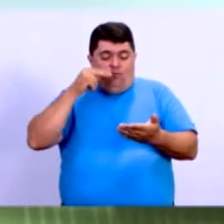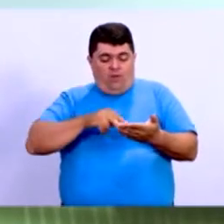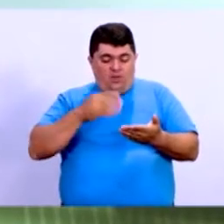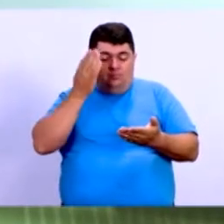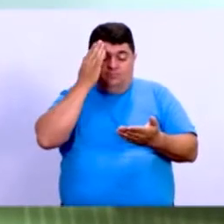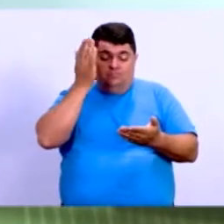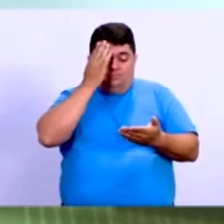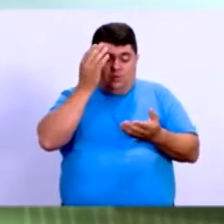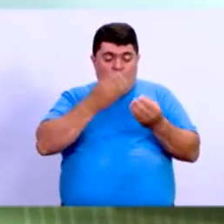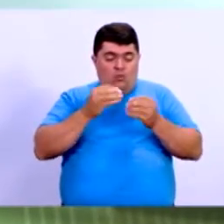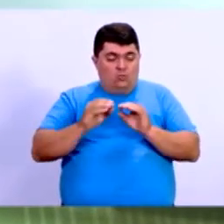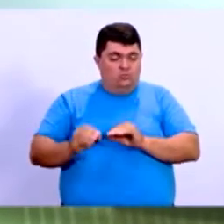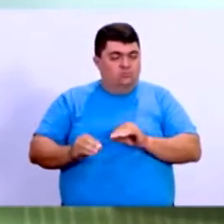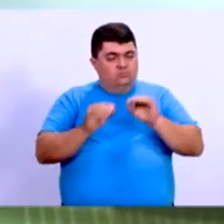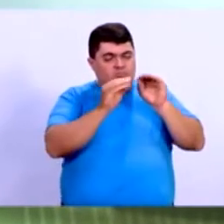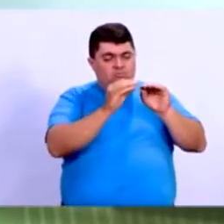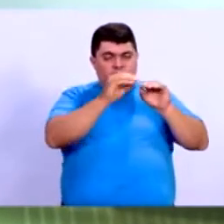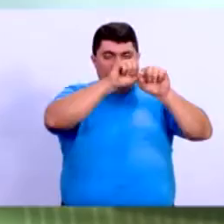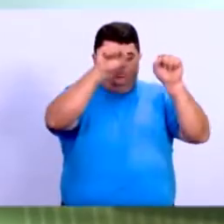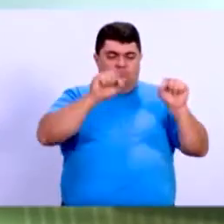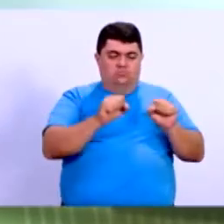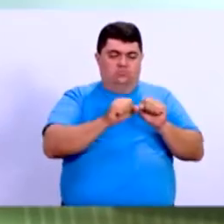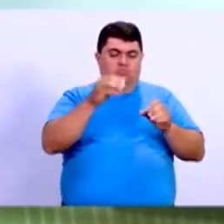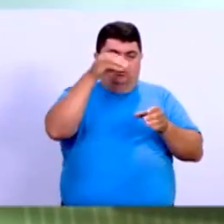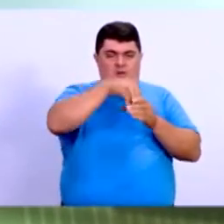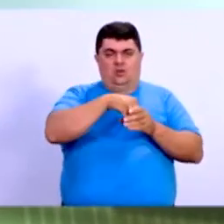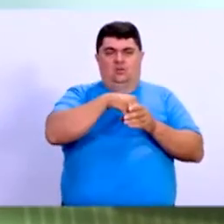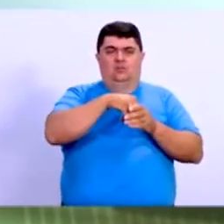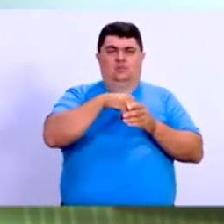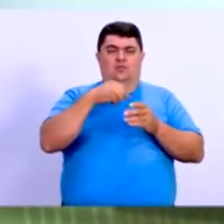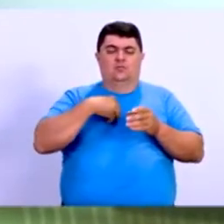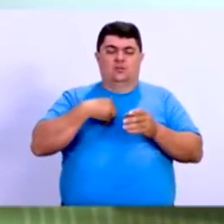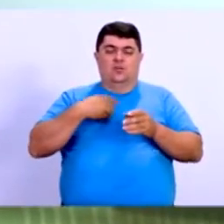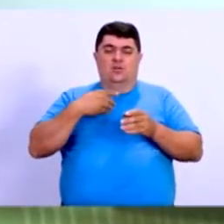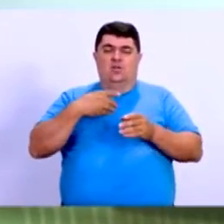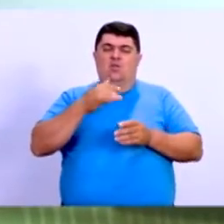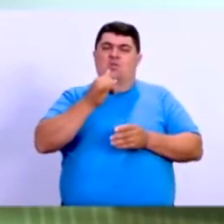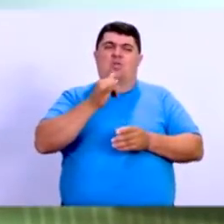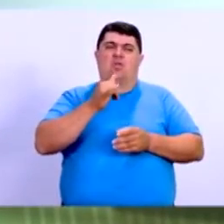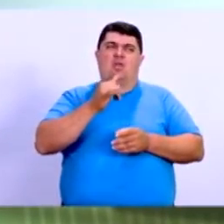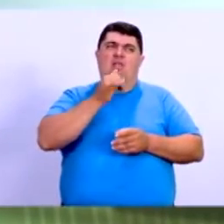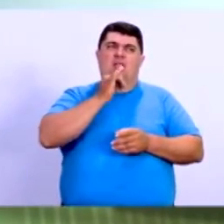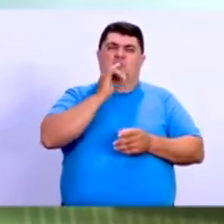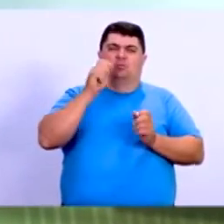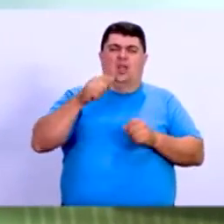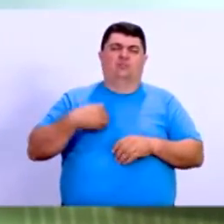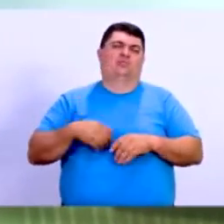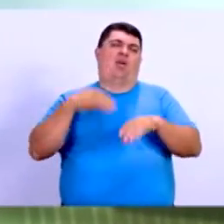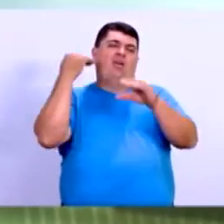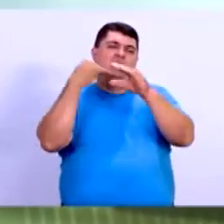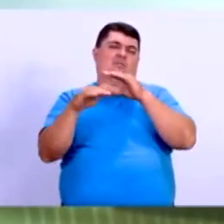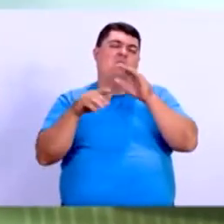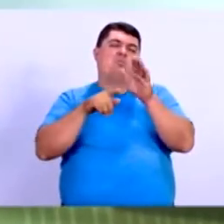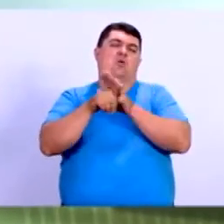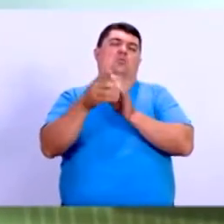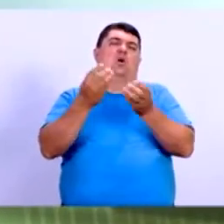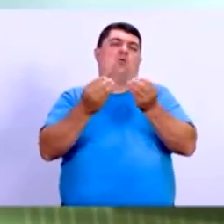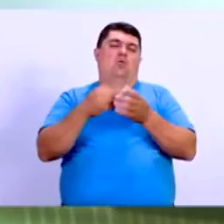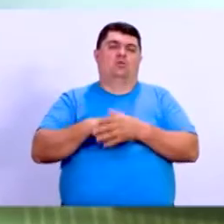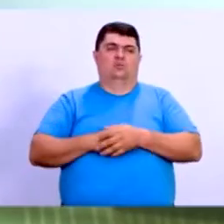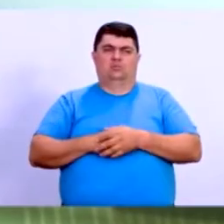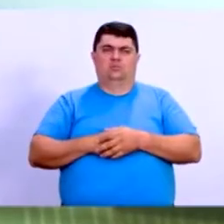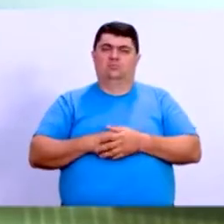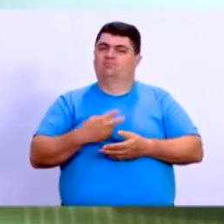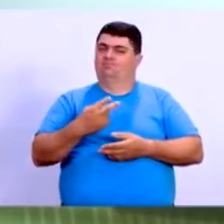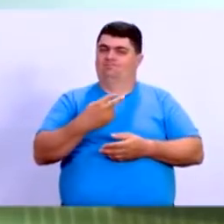feito? Eu tenho que ir até o cliente, conversar com ele. É interessante que você já tenha algum conhecimento prévio sobre o